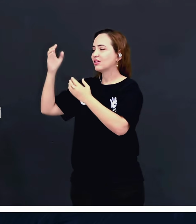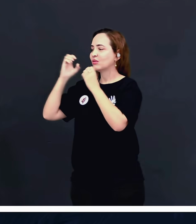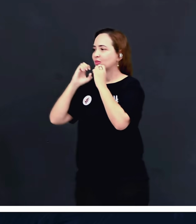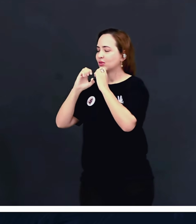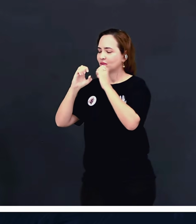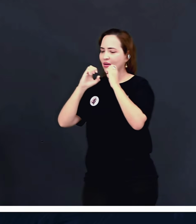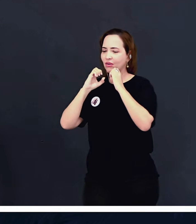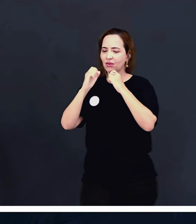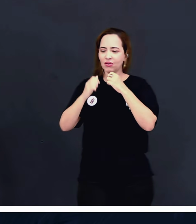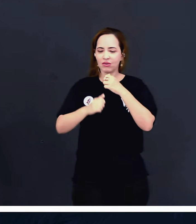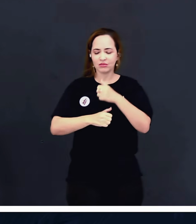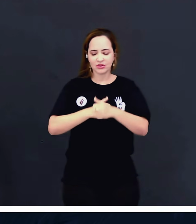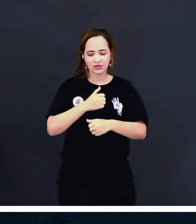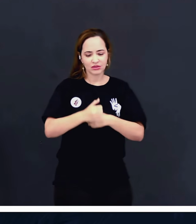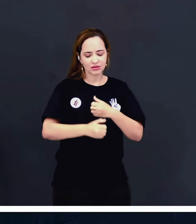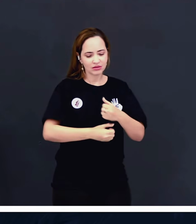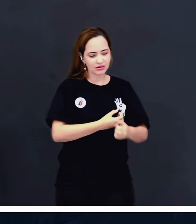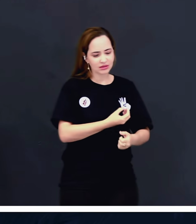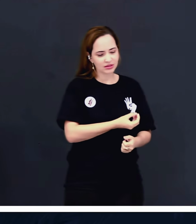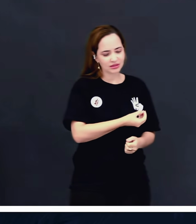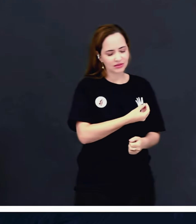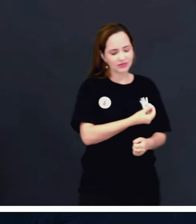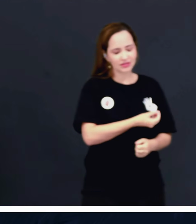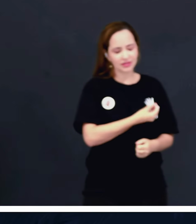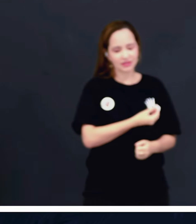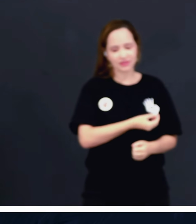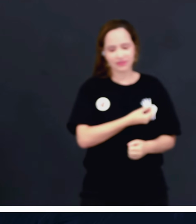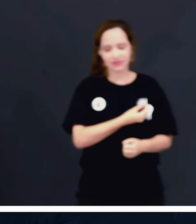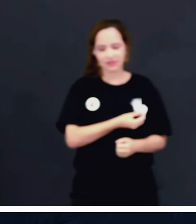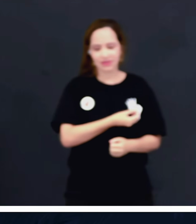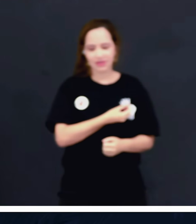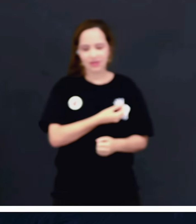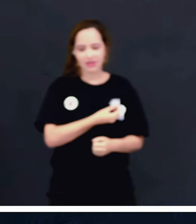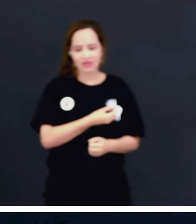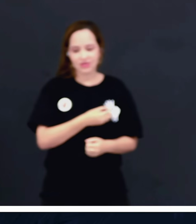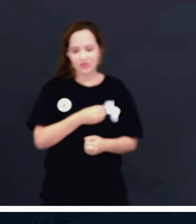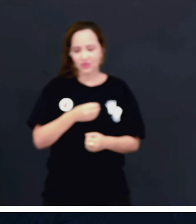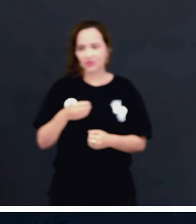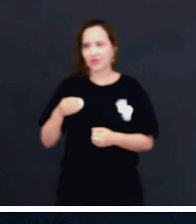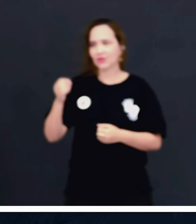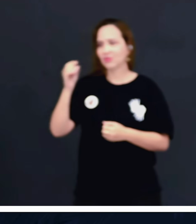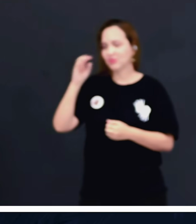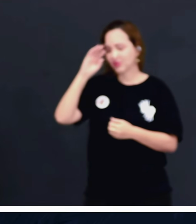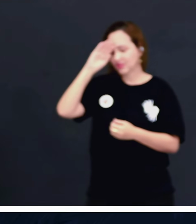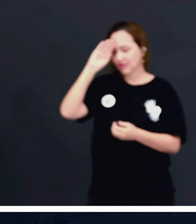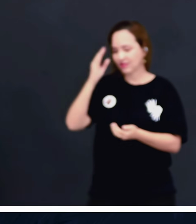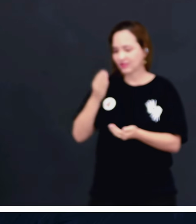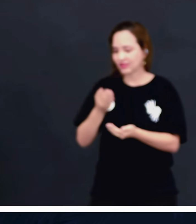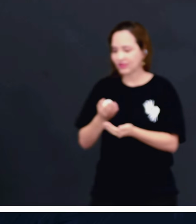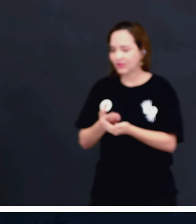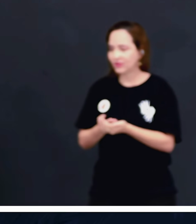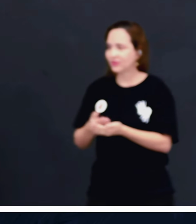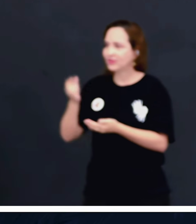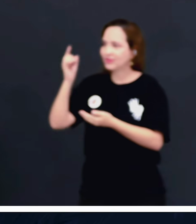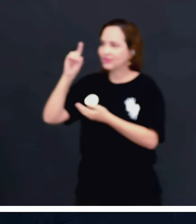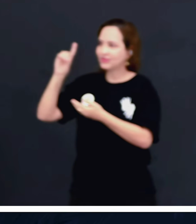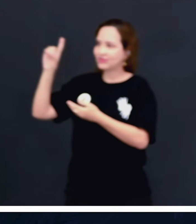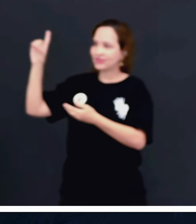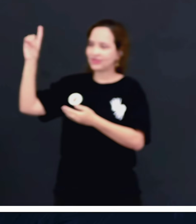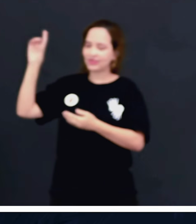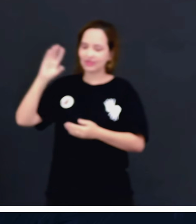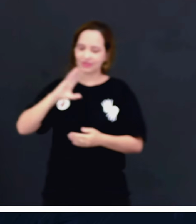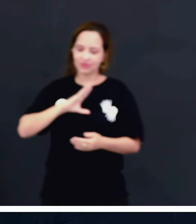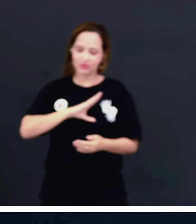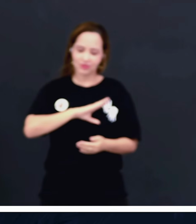agradecer-Te por Tua obra em nossa vida. Confiamos em